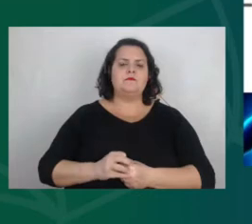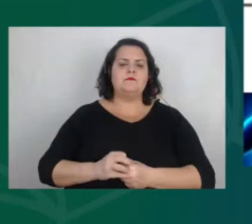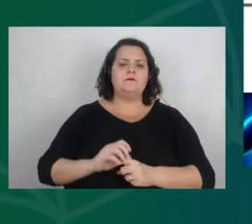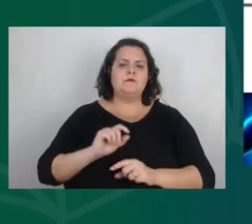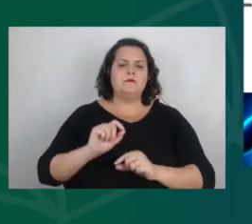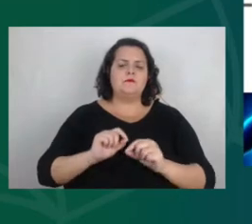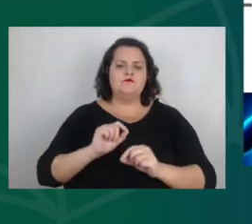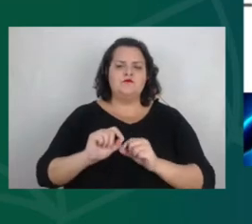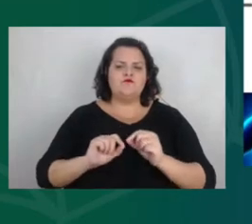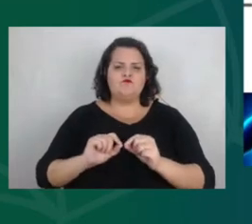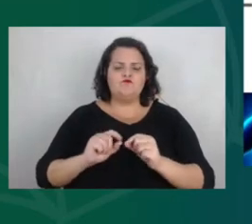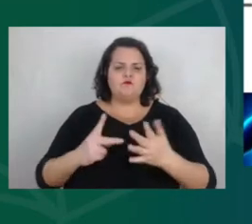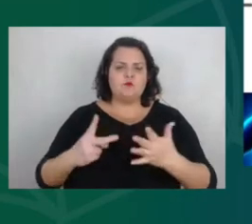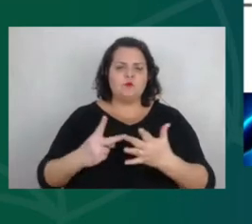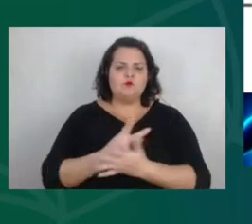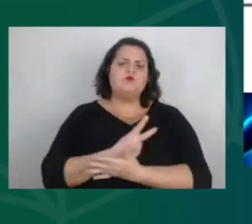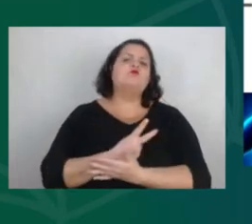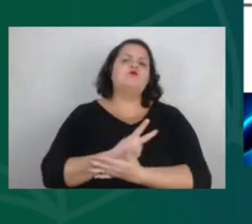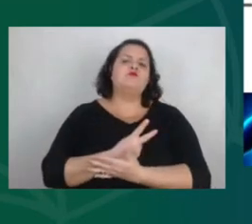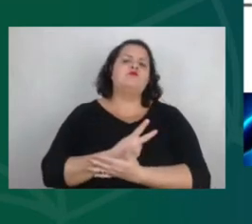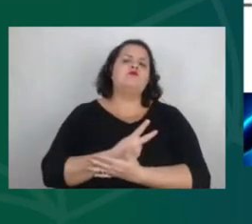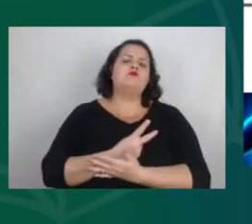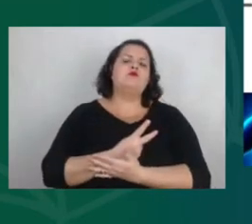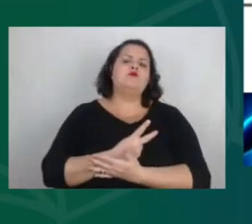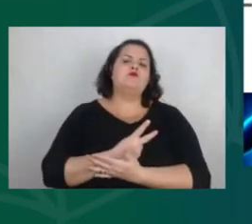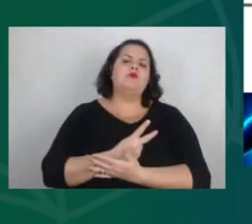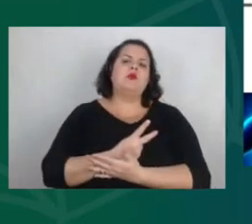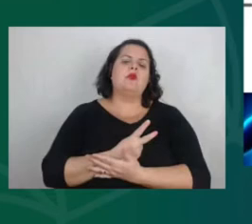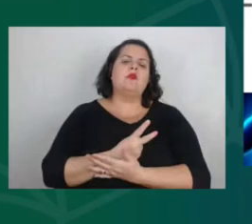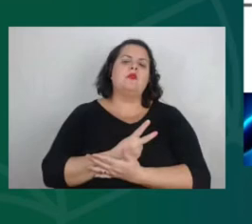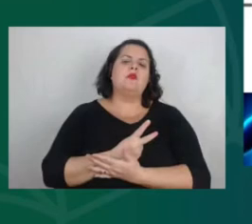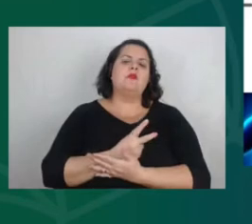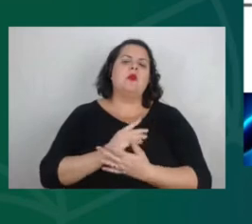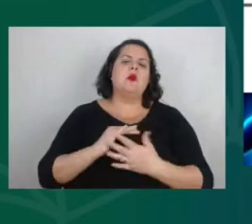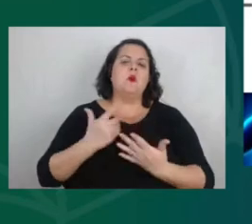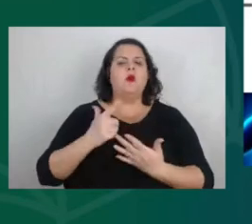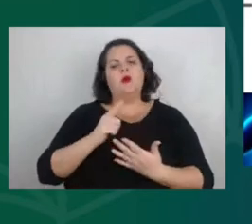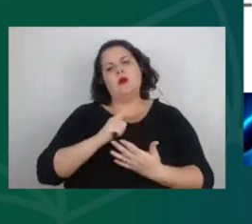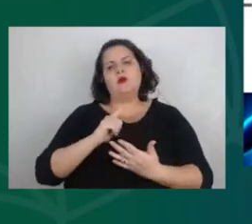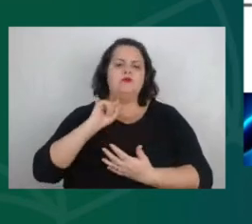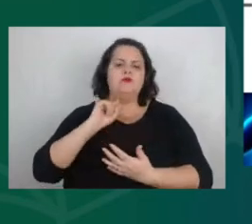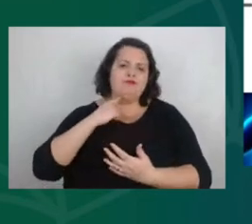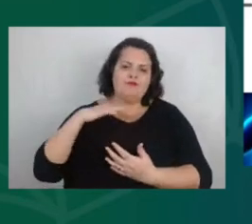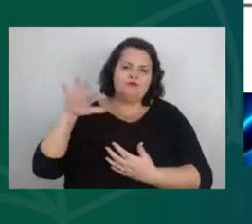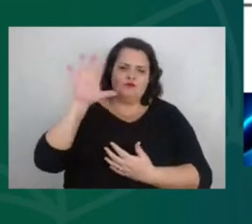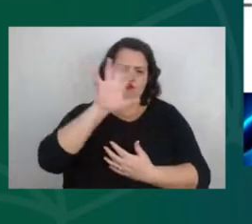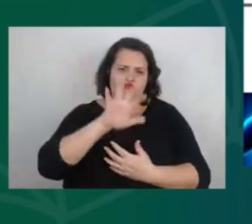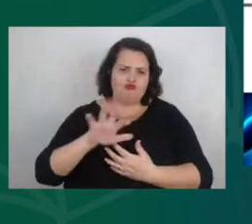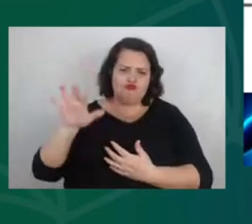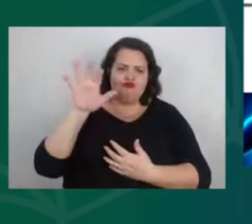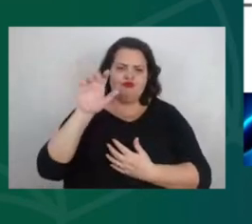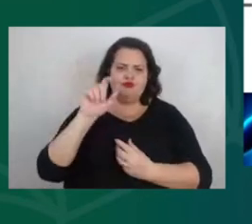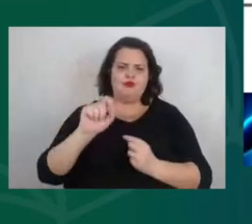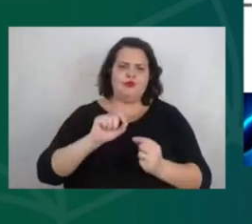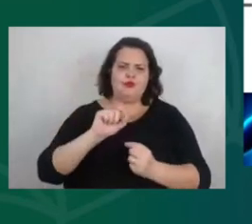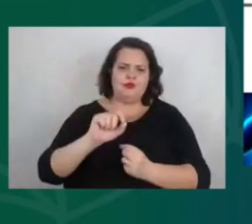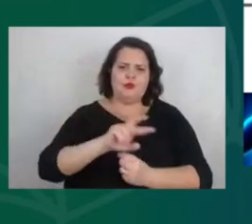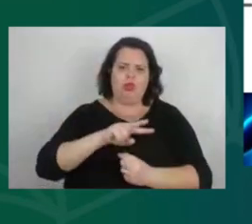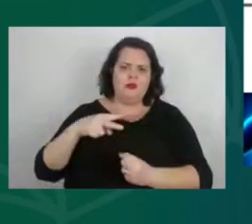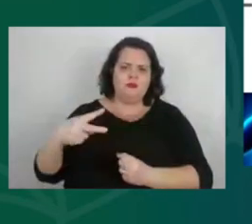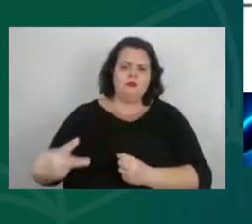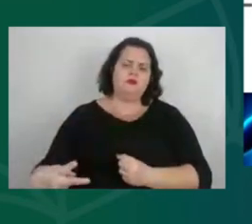Os principais efeitos adversos devido à poluição são alterações